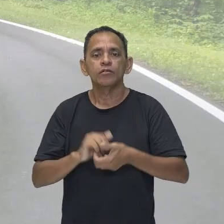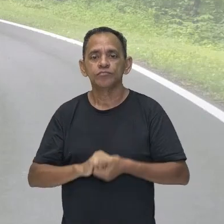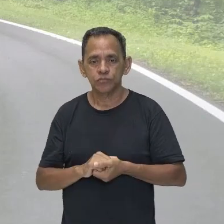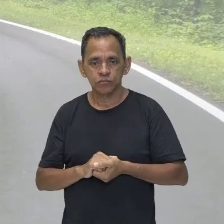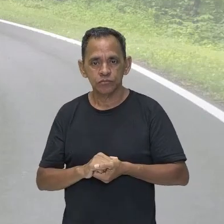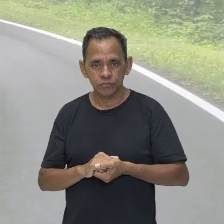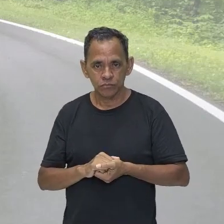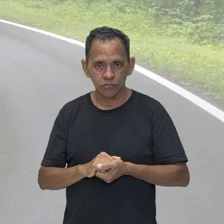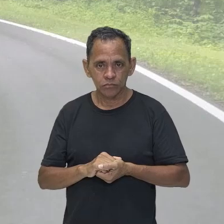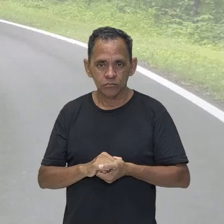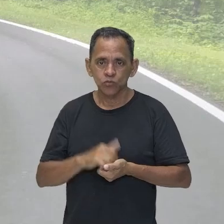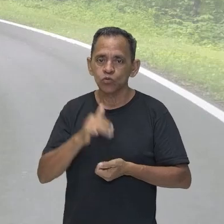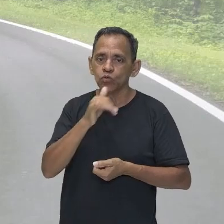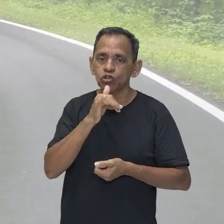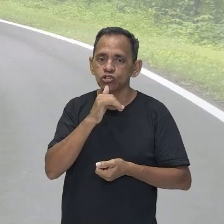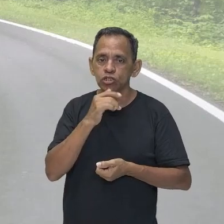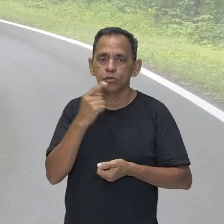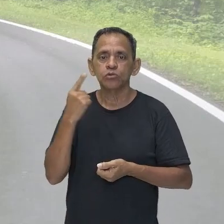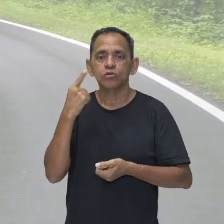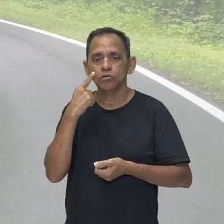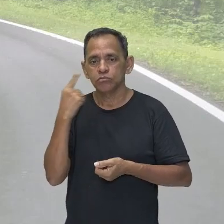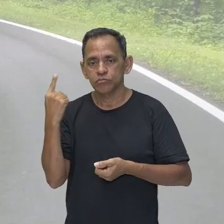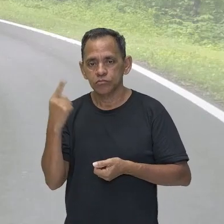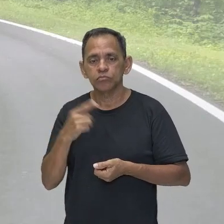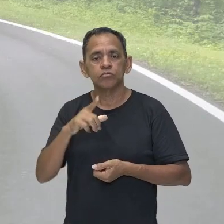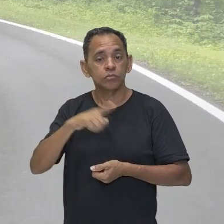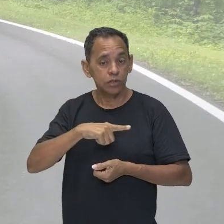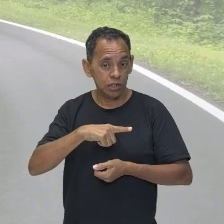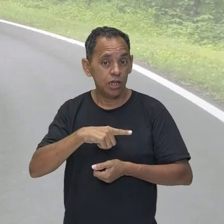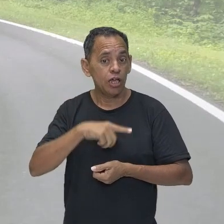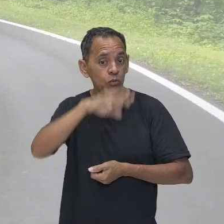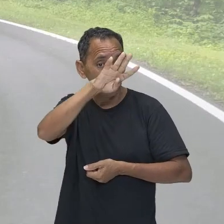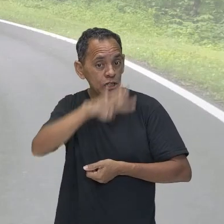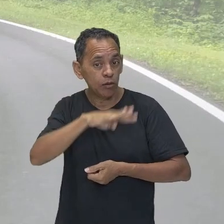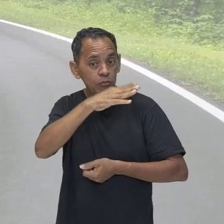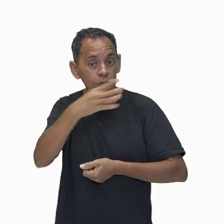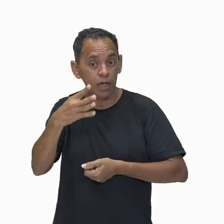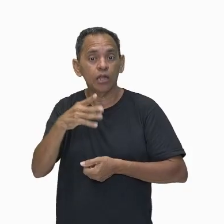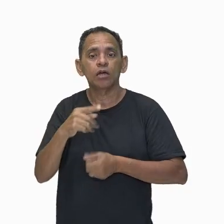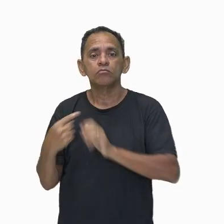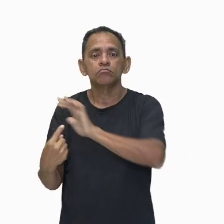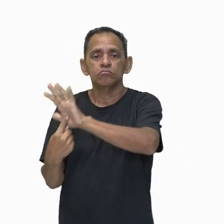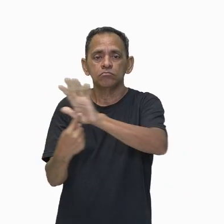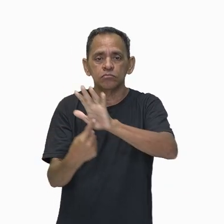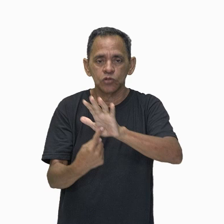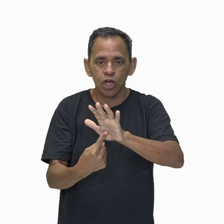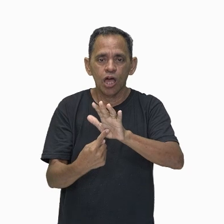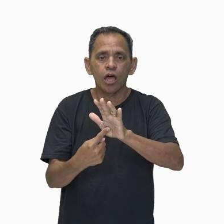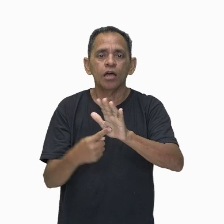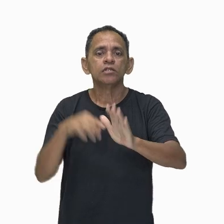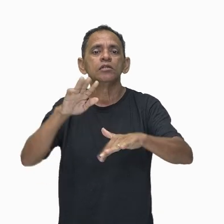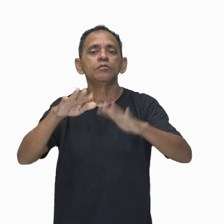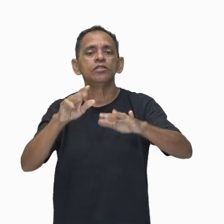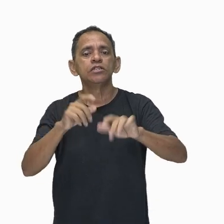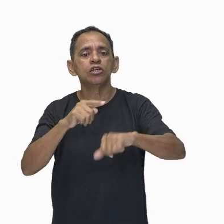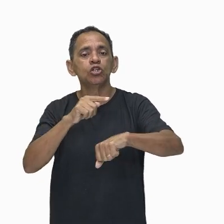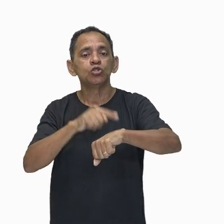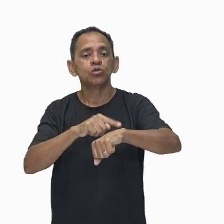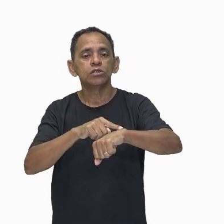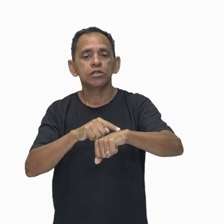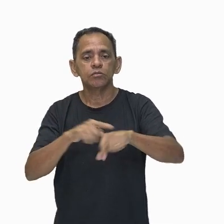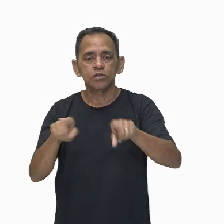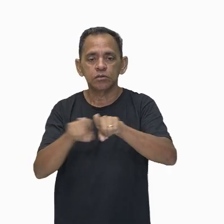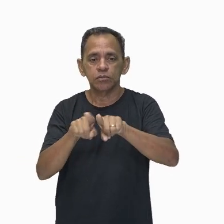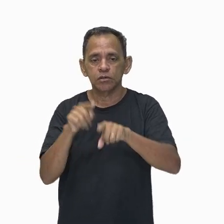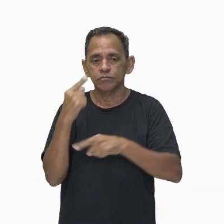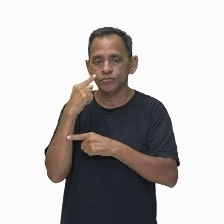os números dependendo do tempo. Olha só como é que isso fica, dá só uma olhada. Então aí está aí minha